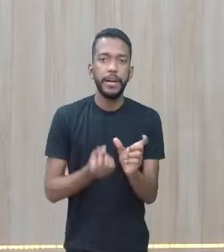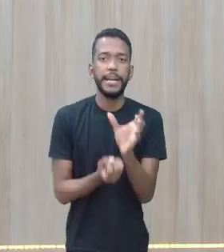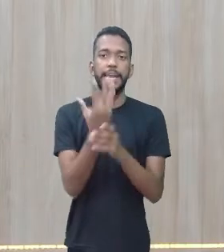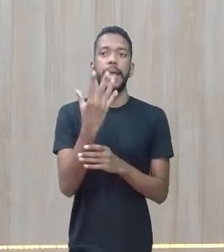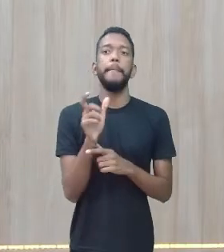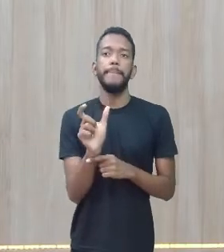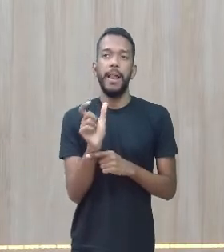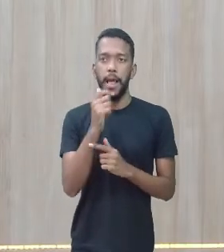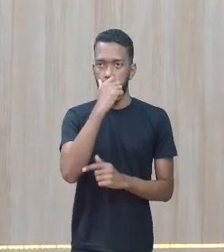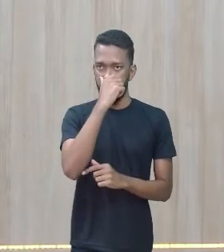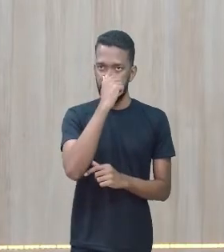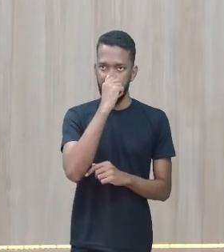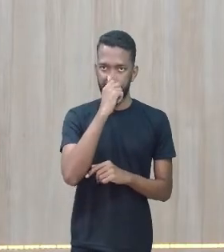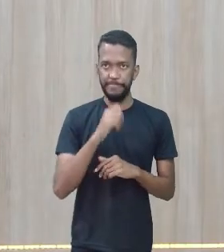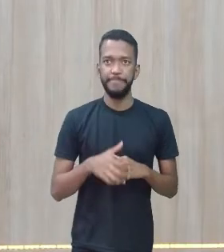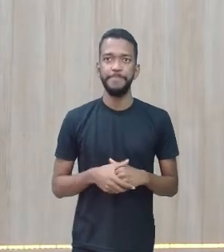palavra.